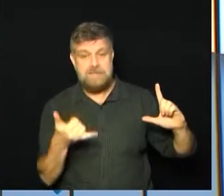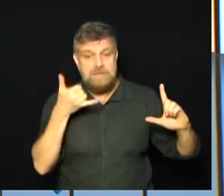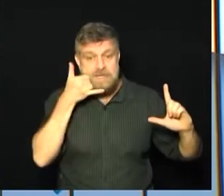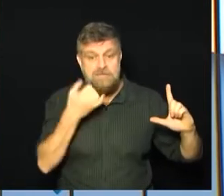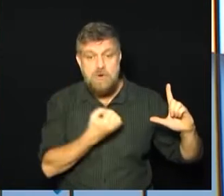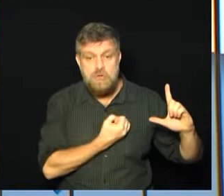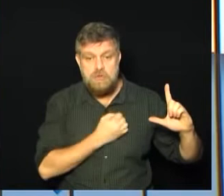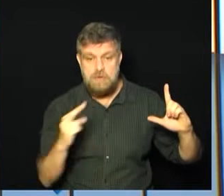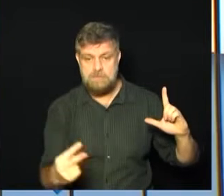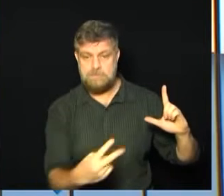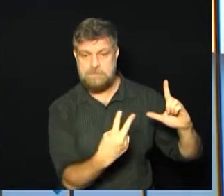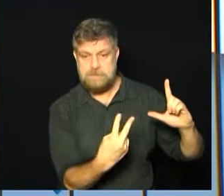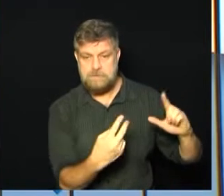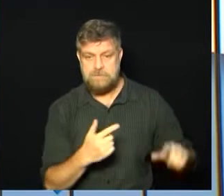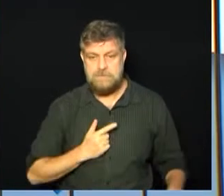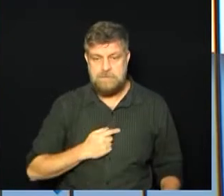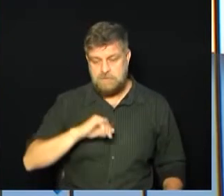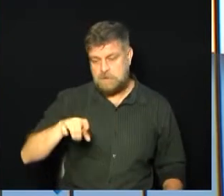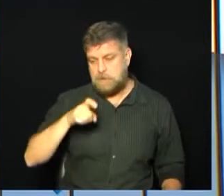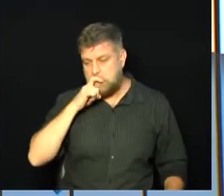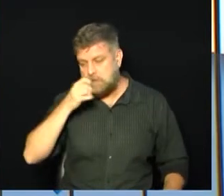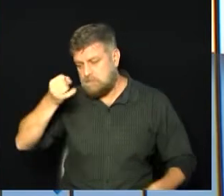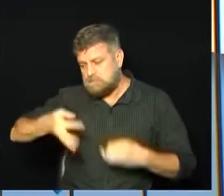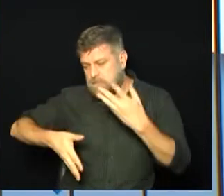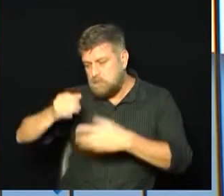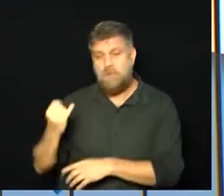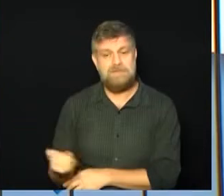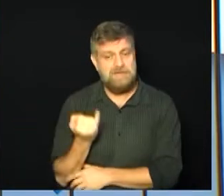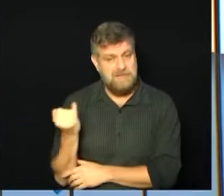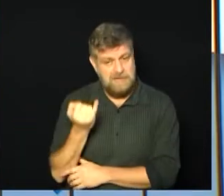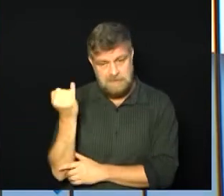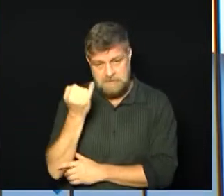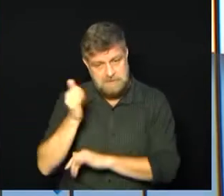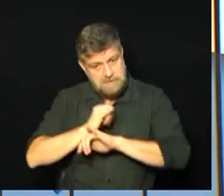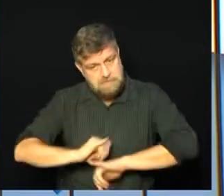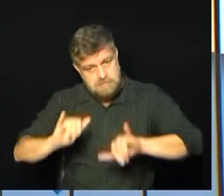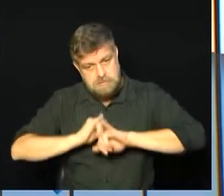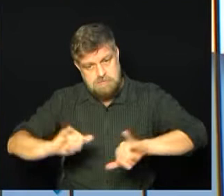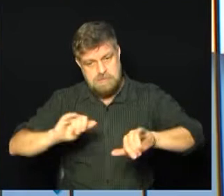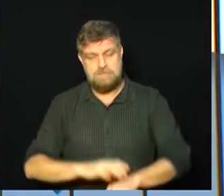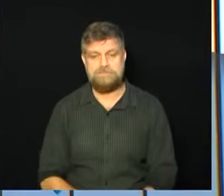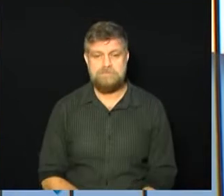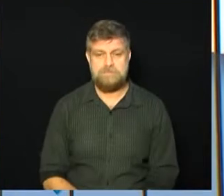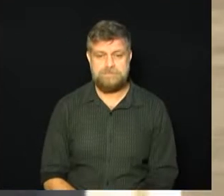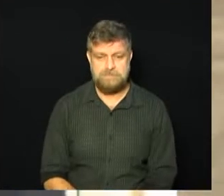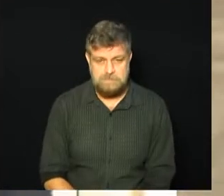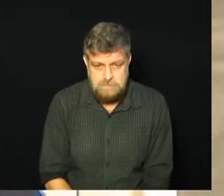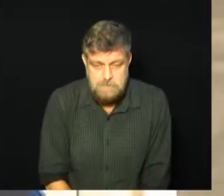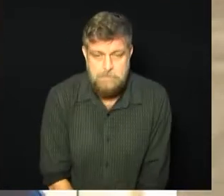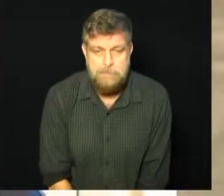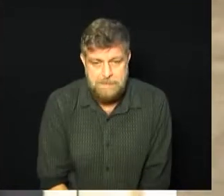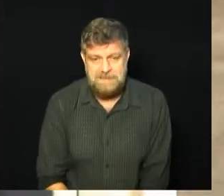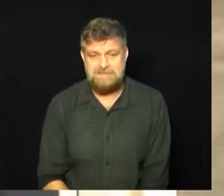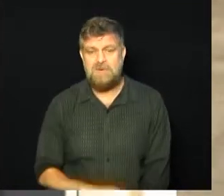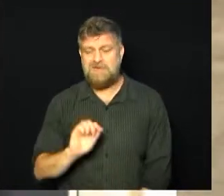local visível. O parlamentar falou da importância dessa ampla divulgação. É um grande mal